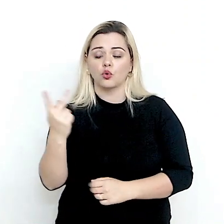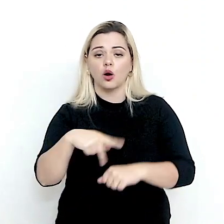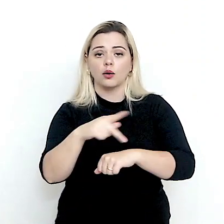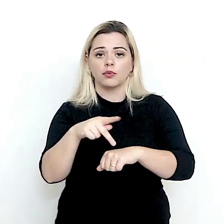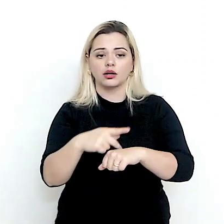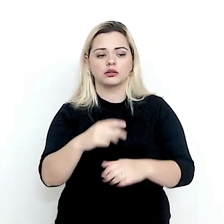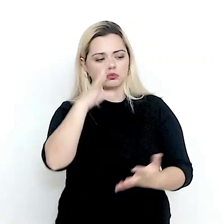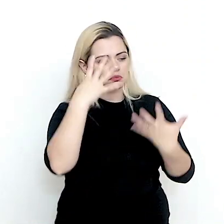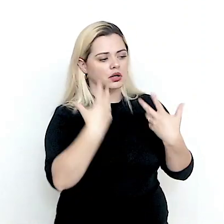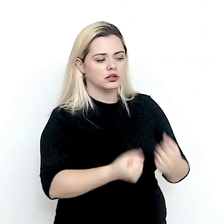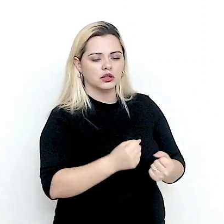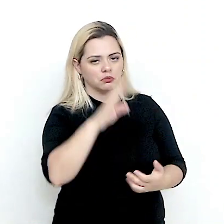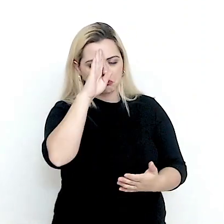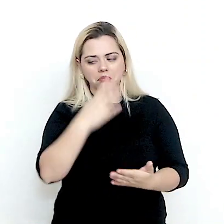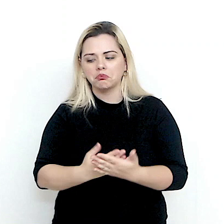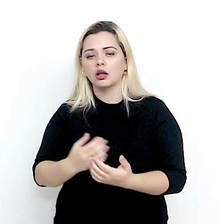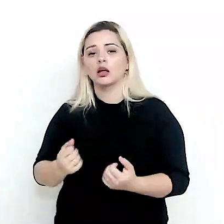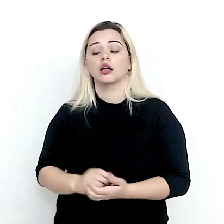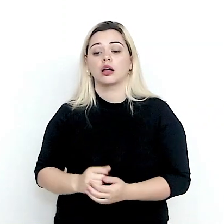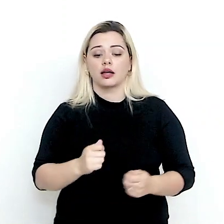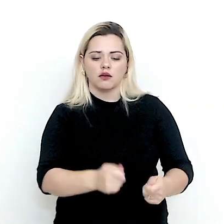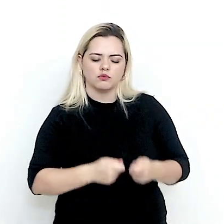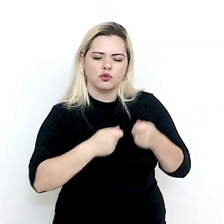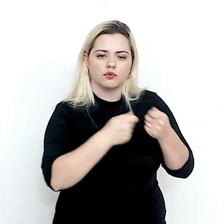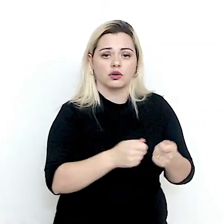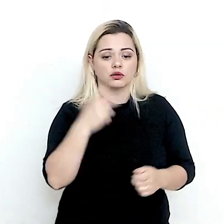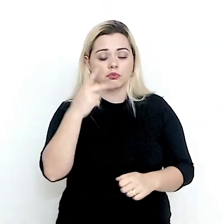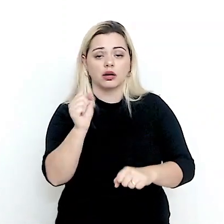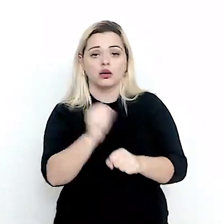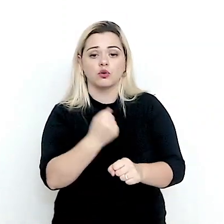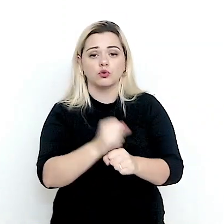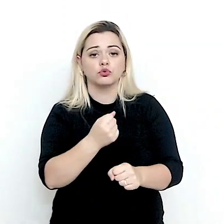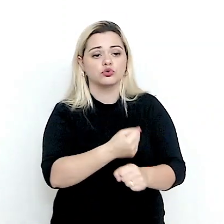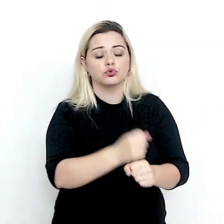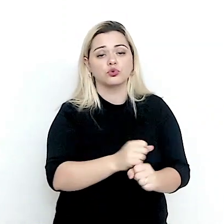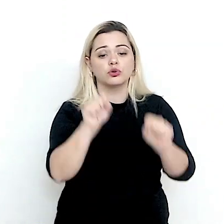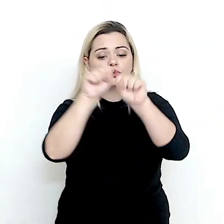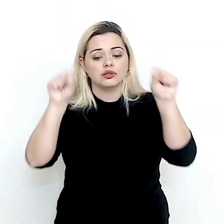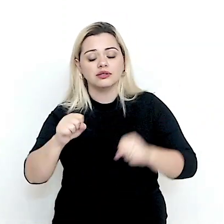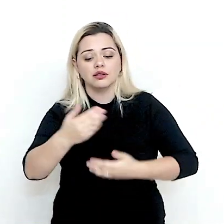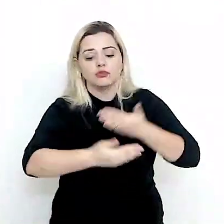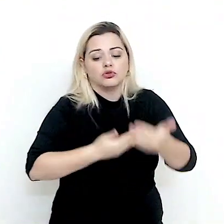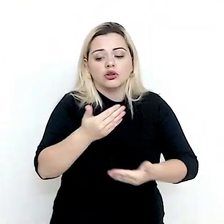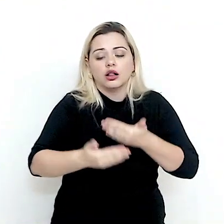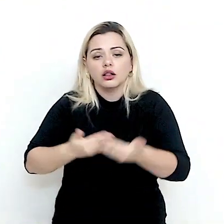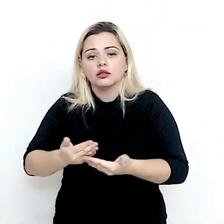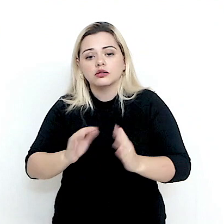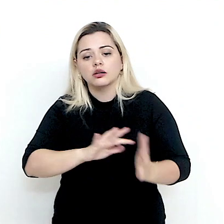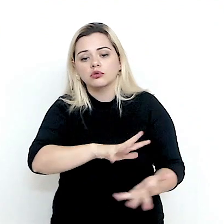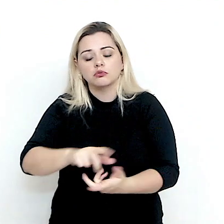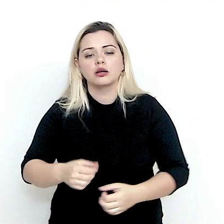países concordam em empreender esforços para construir um sistema de relações internacionais